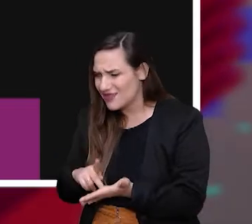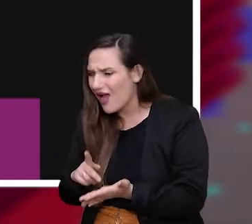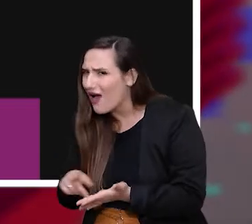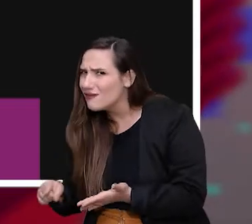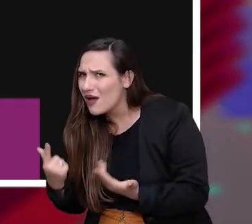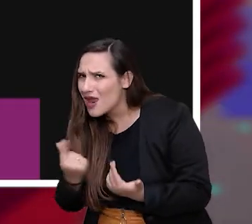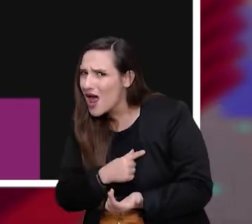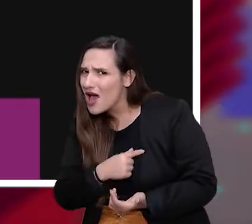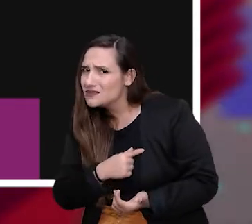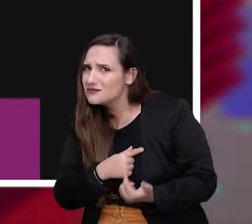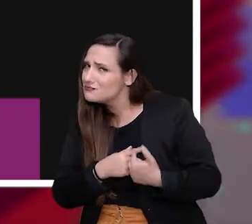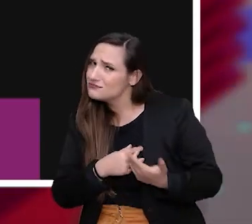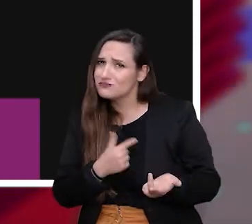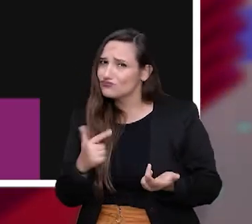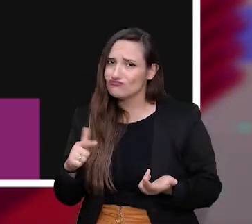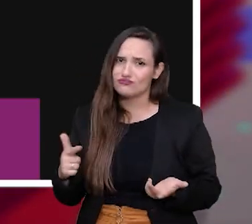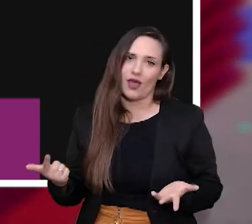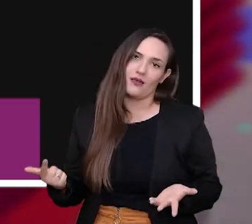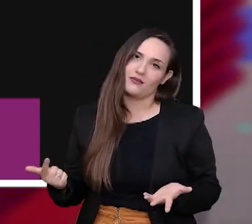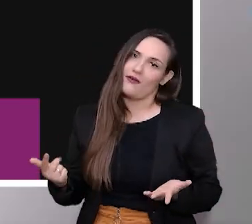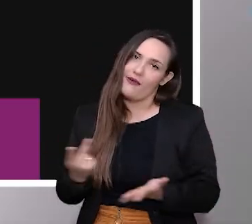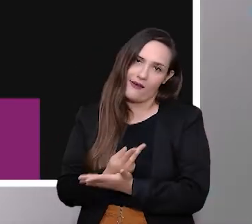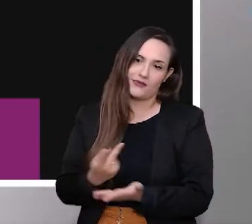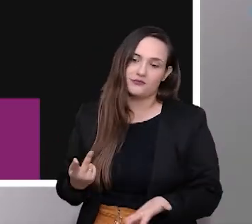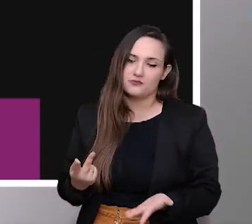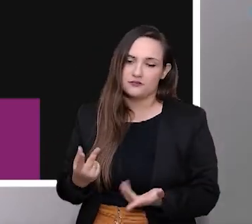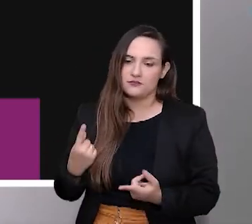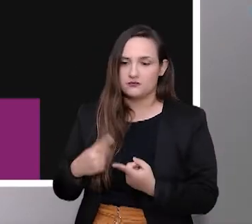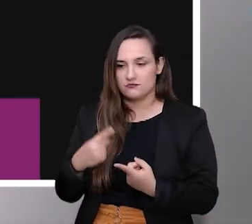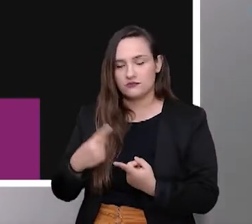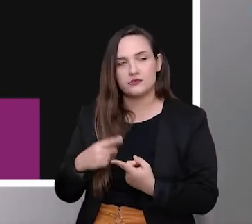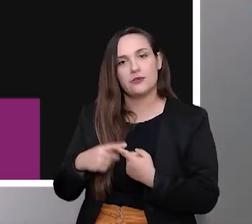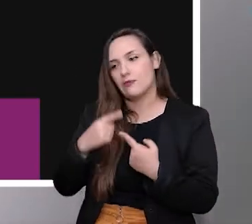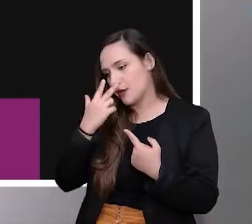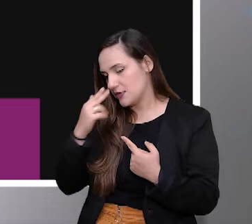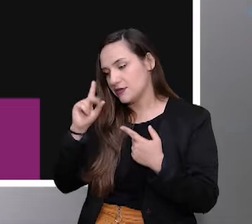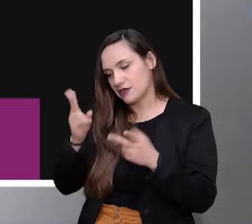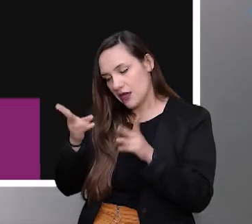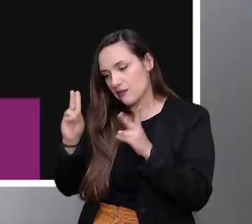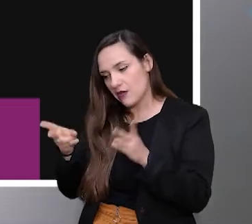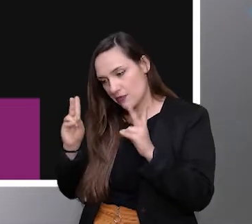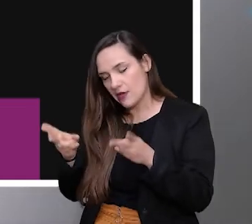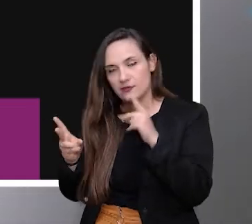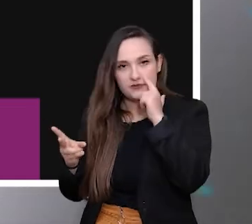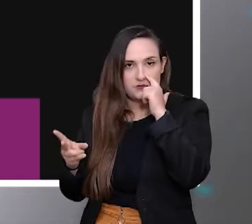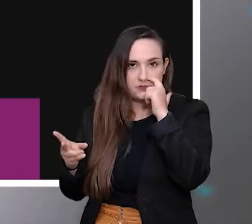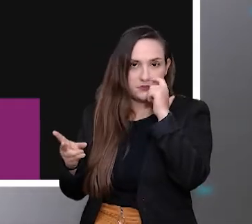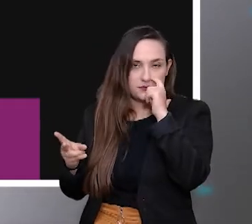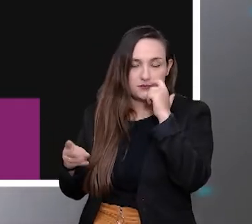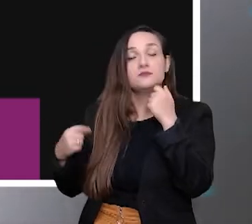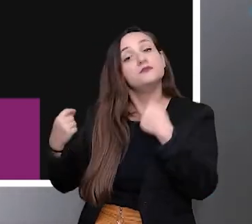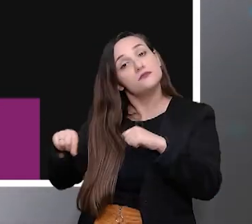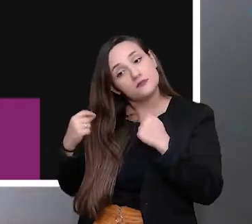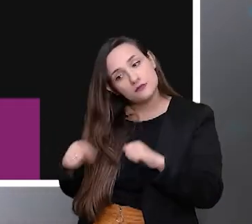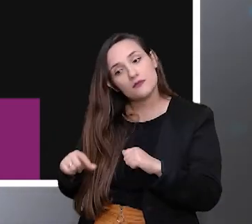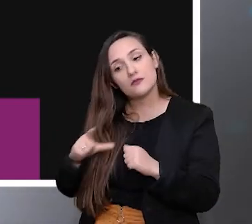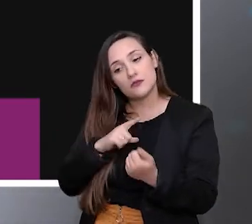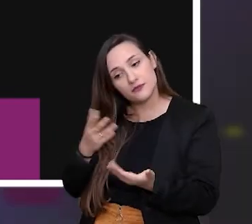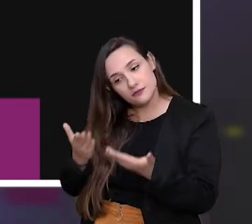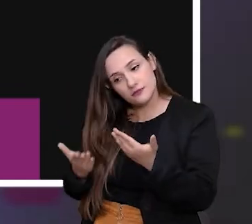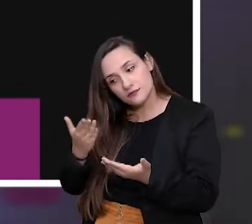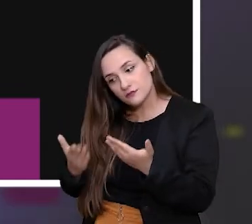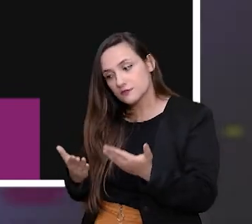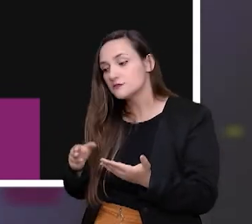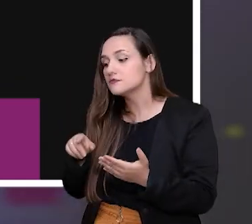merece elogio, né? Porque senão também a gente vai criar necessidade de repetir esse padrão. Então é importante desenvolver